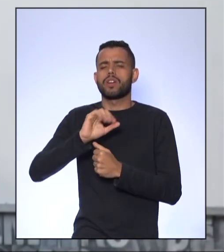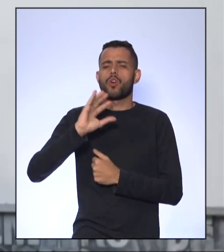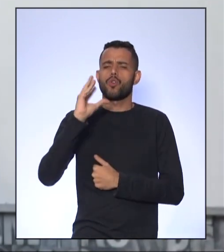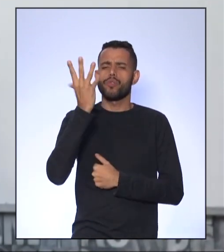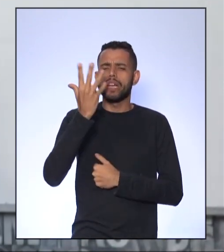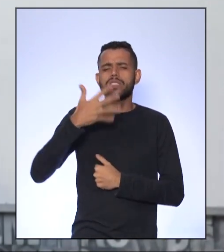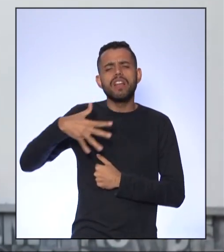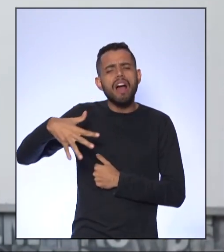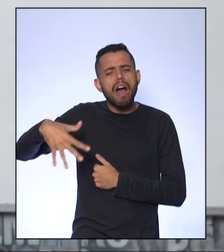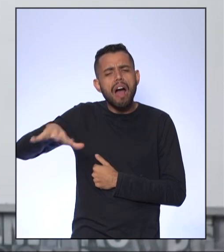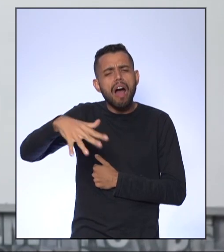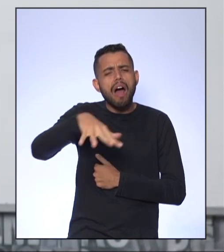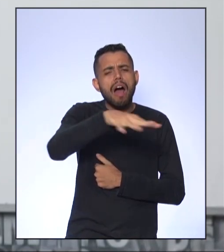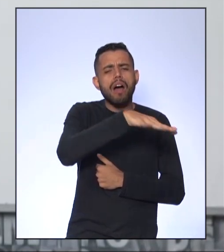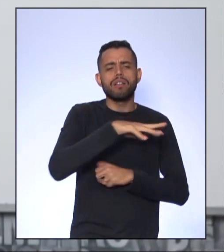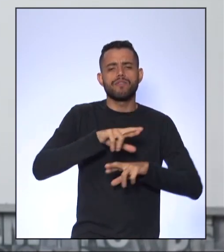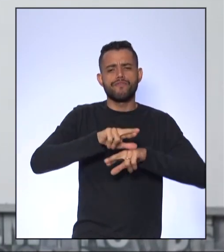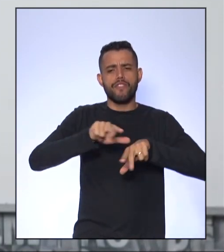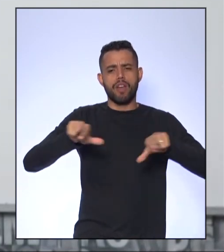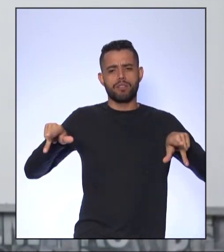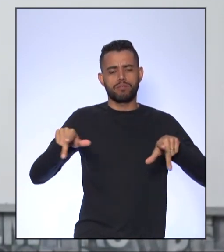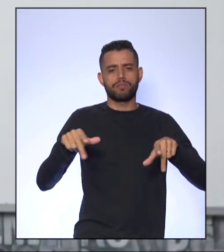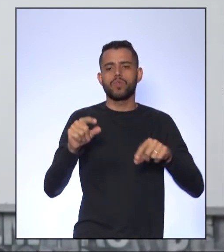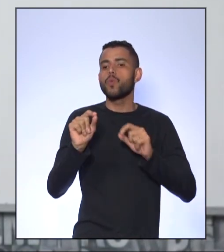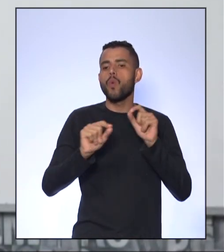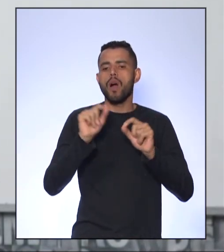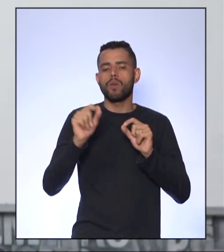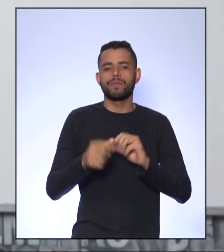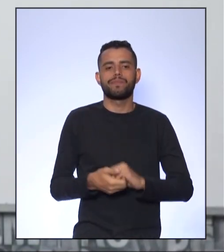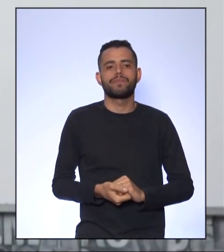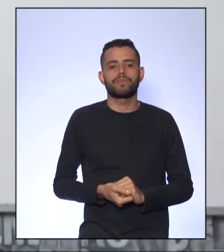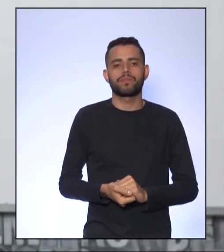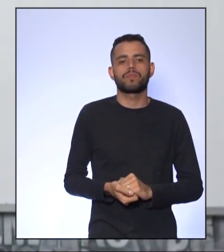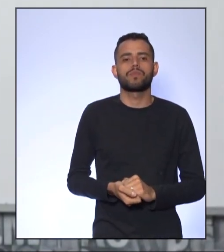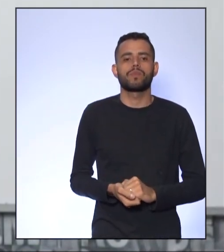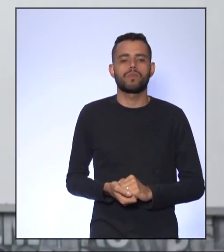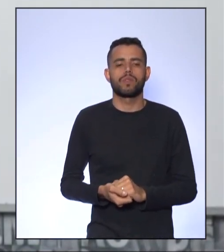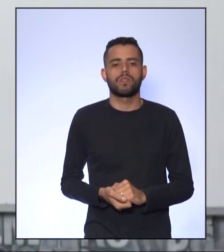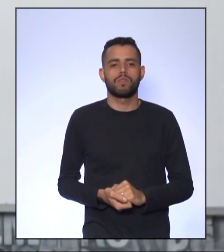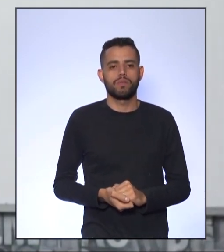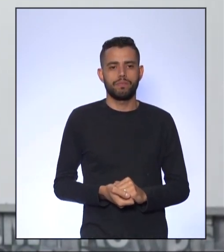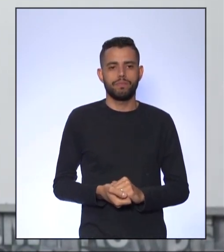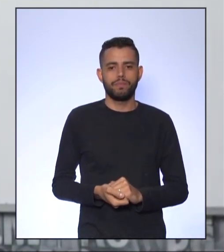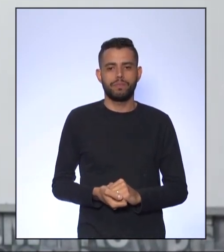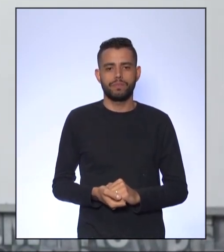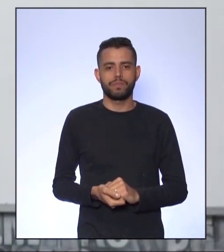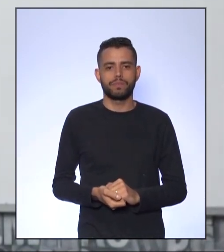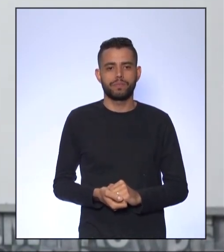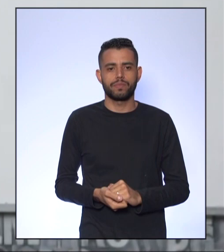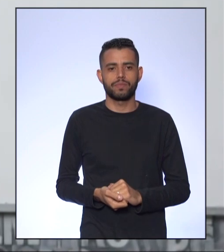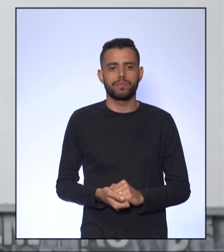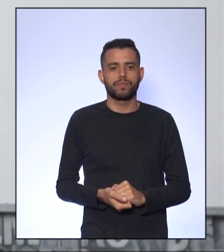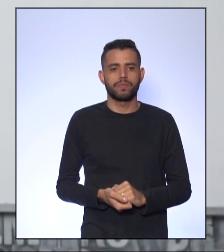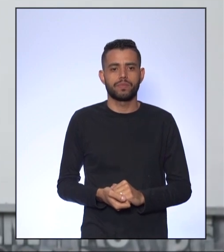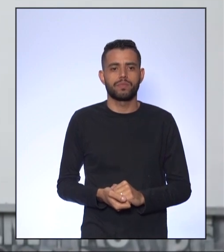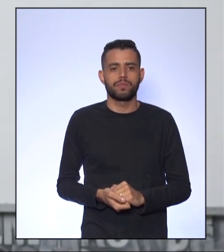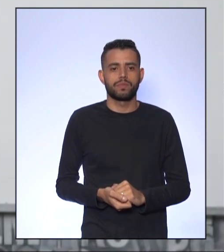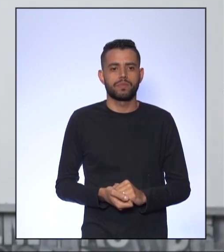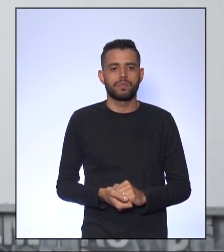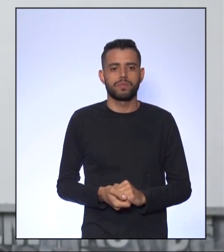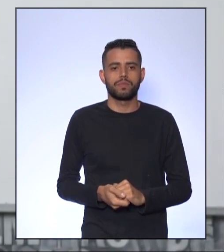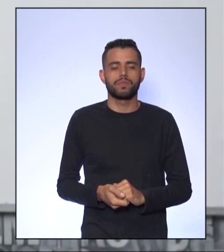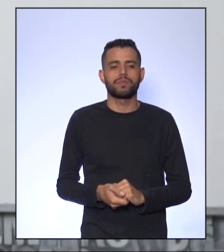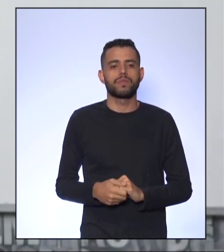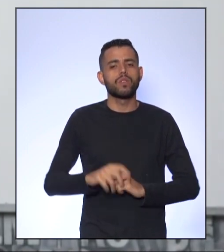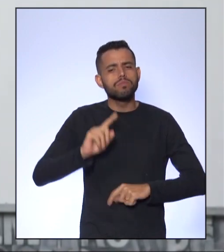segmentos. Quais, professor? Primeiramente, no renascimento cultural, eu tenho uma